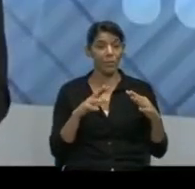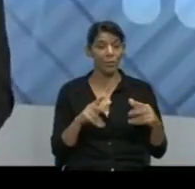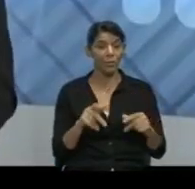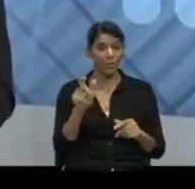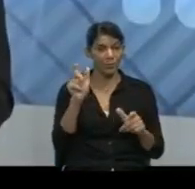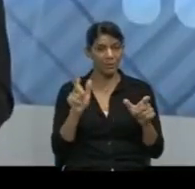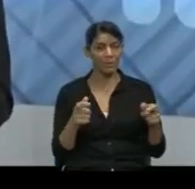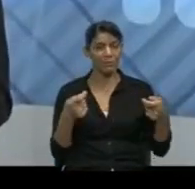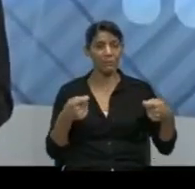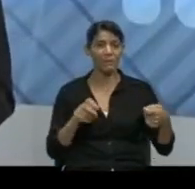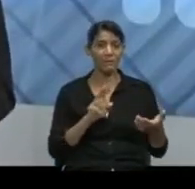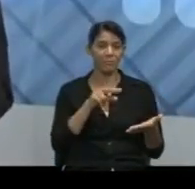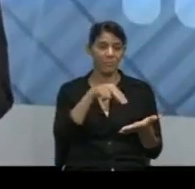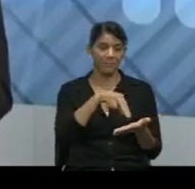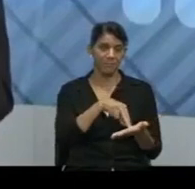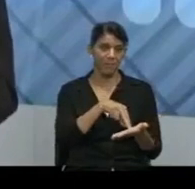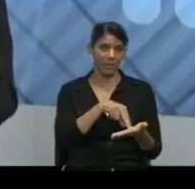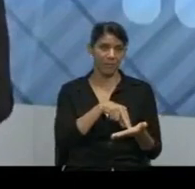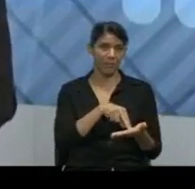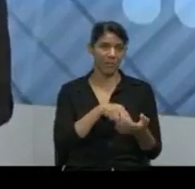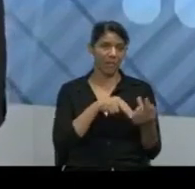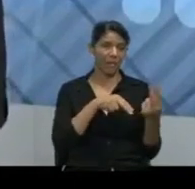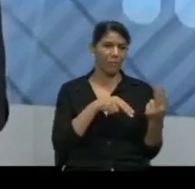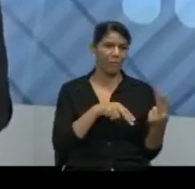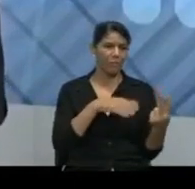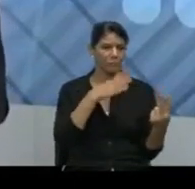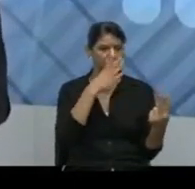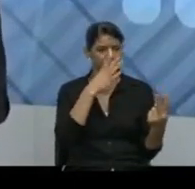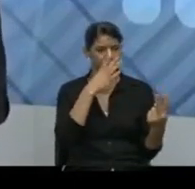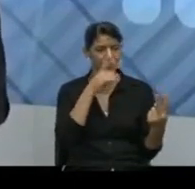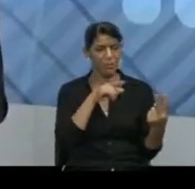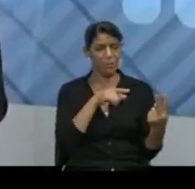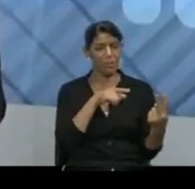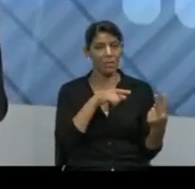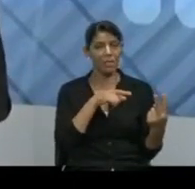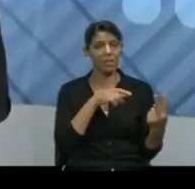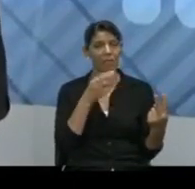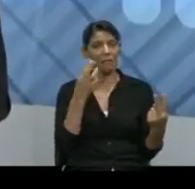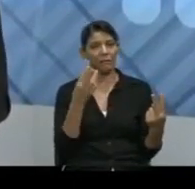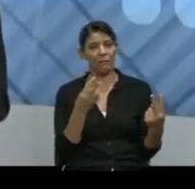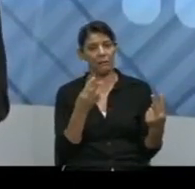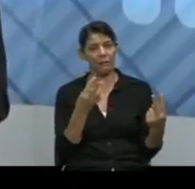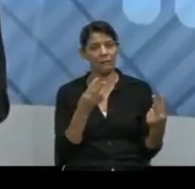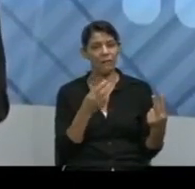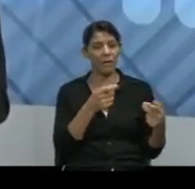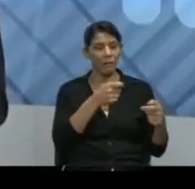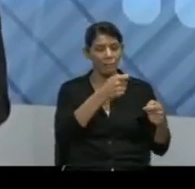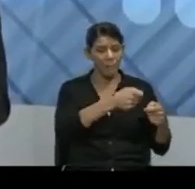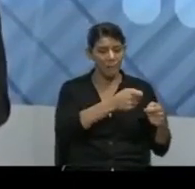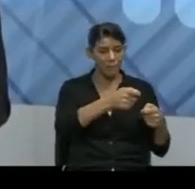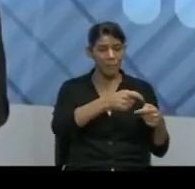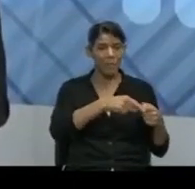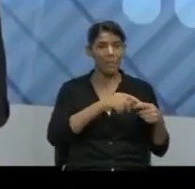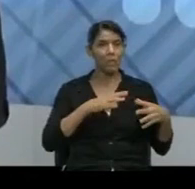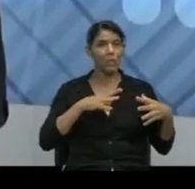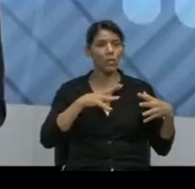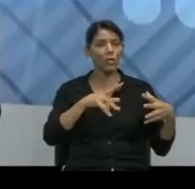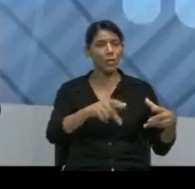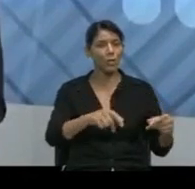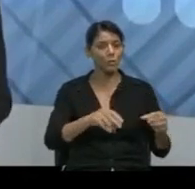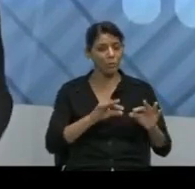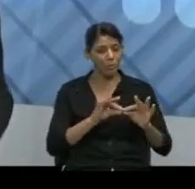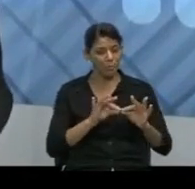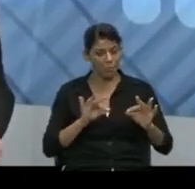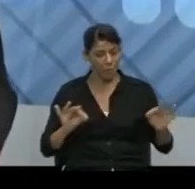tem que participar. Não é para ficar 2 observando, né, enquanto 3 está ali piqueteando, trabalhando, não. Todo mundo tira o